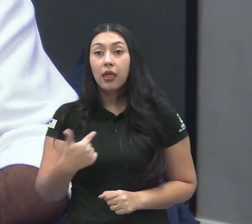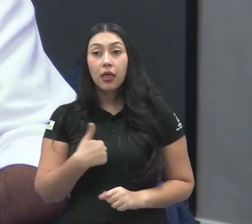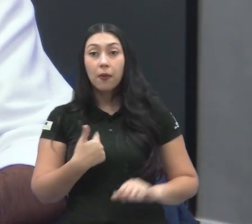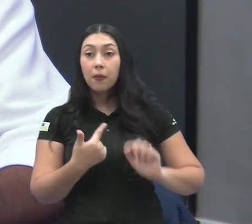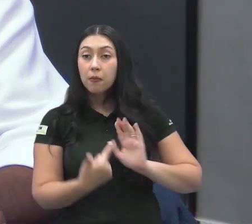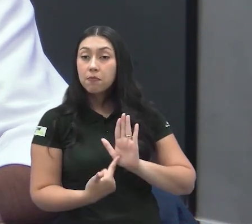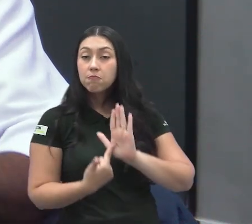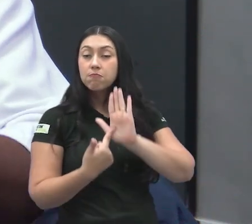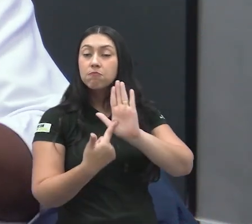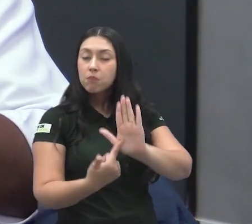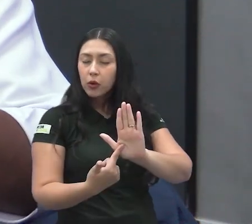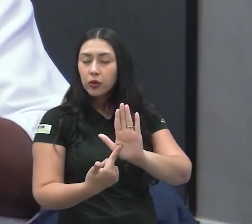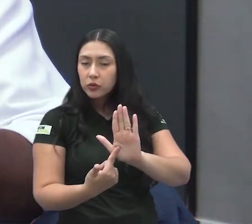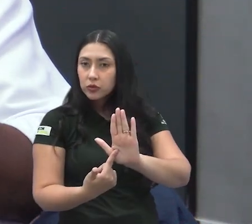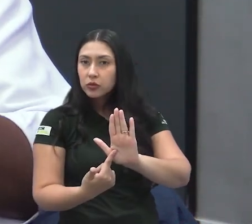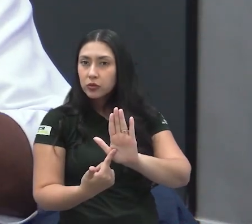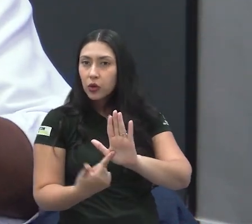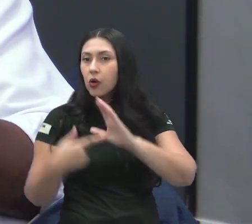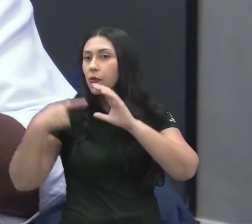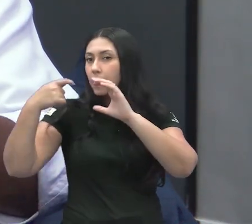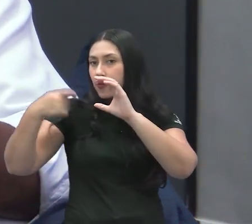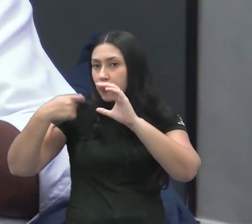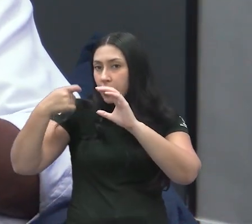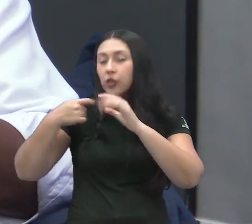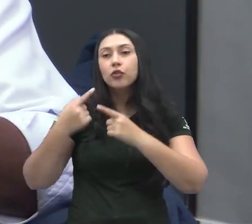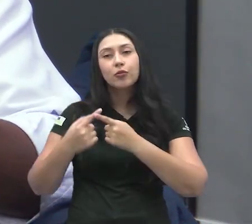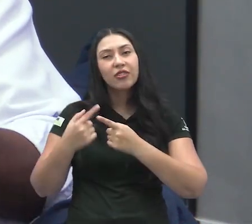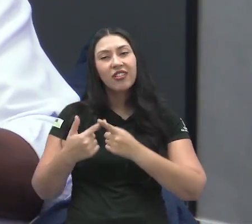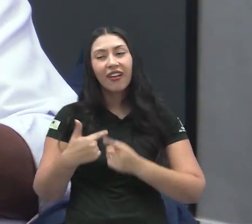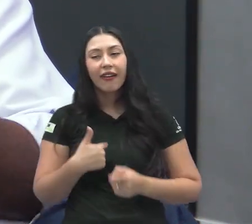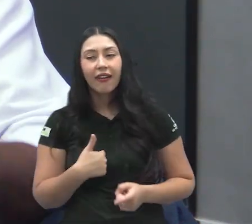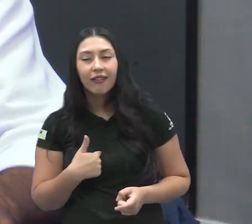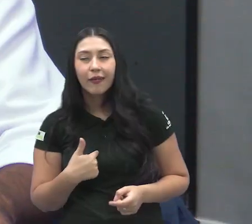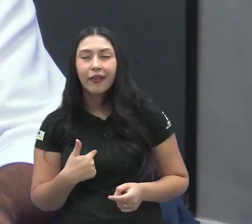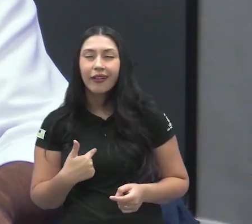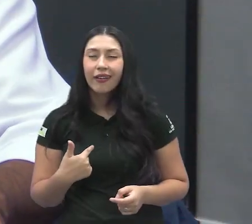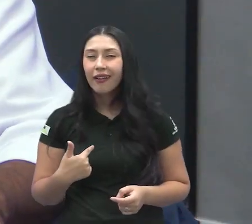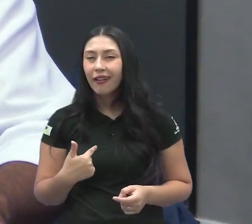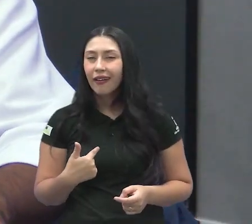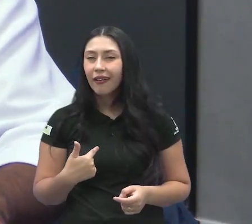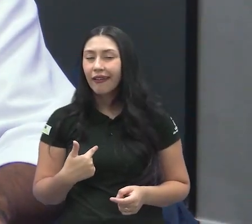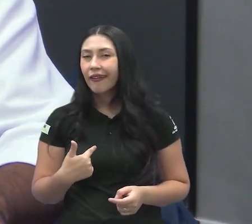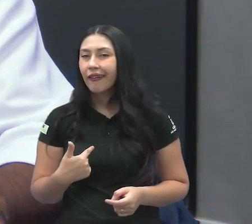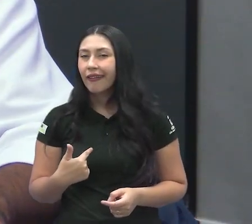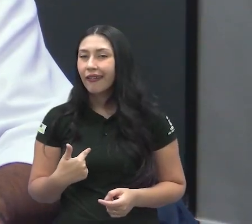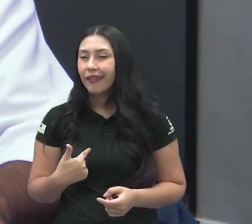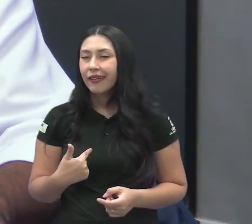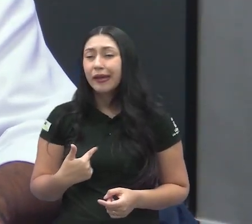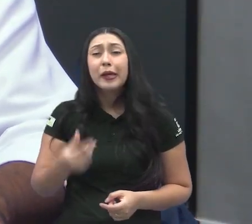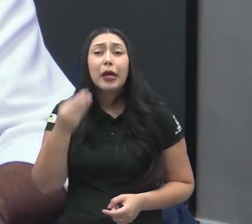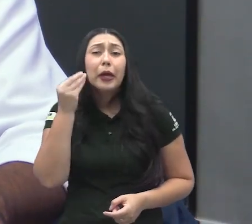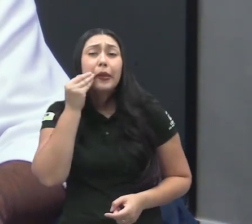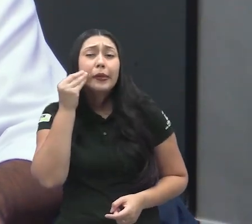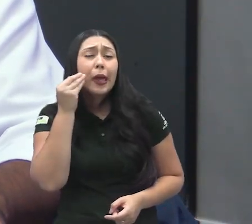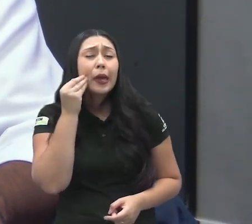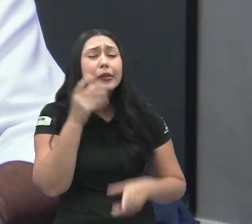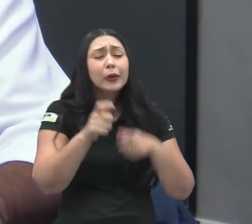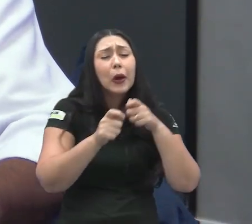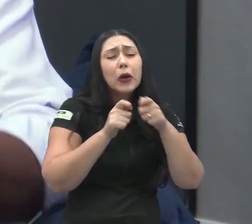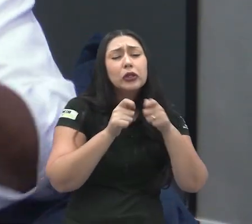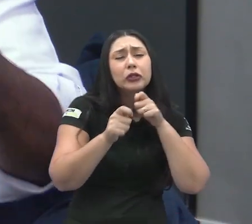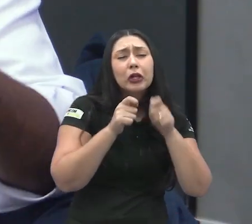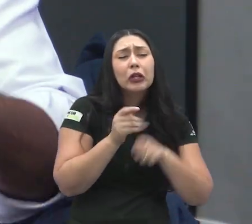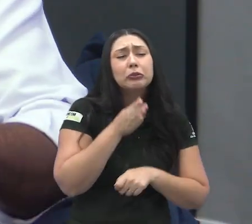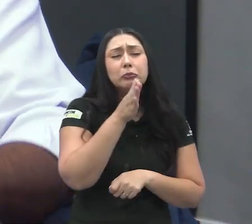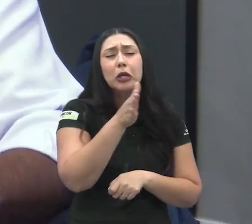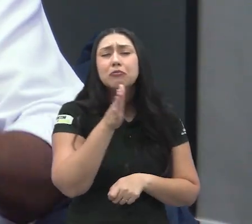né, essas gravações, porque eu sou meio metido a querer ser jornalista